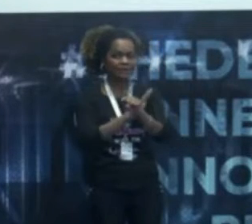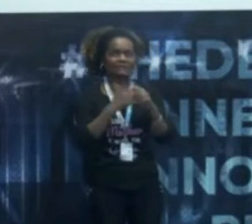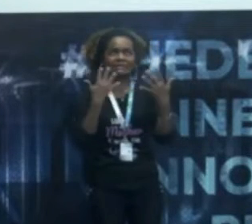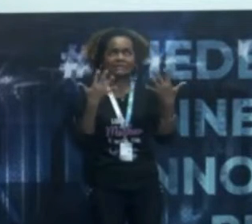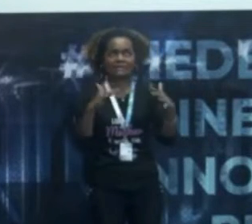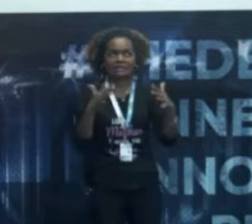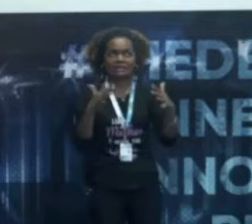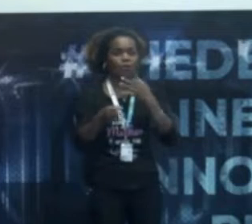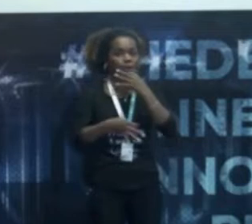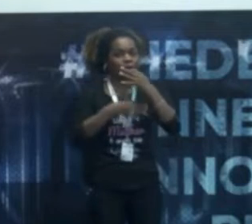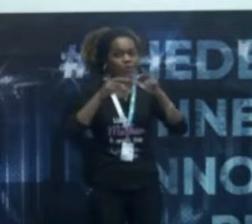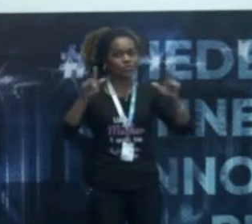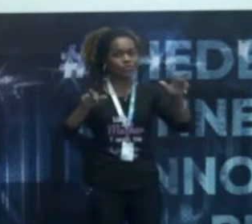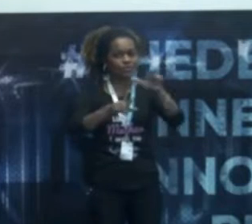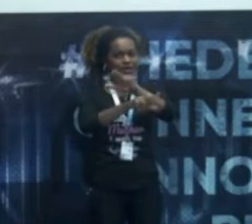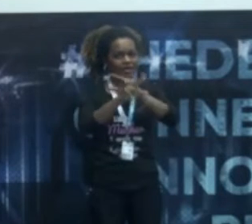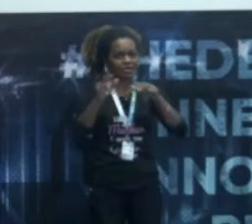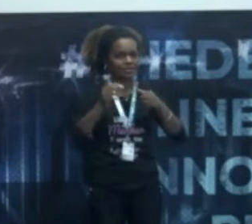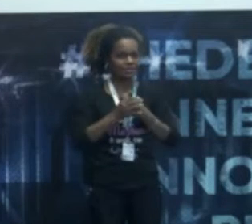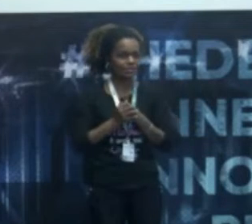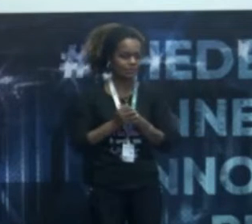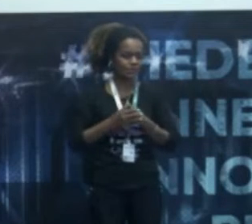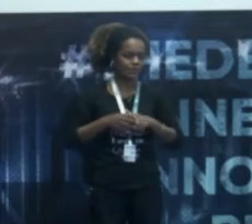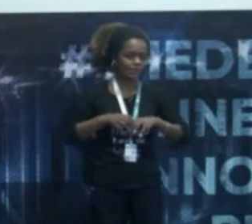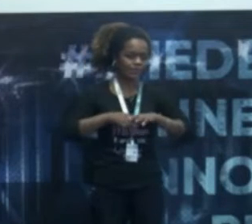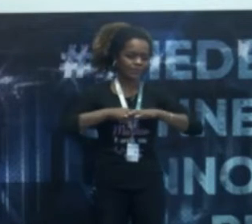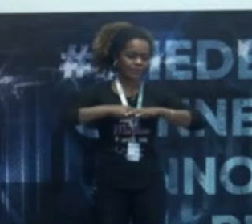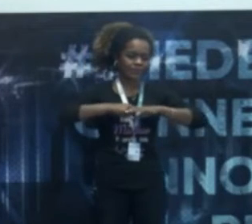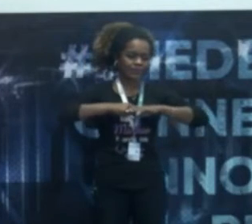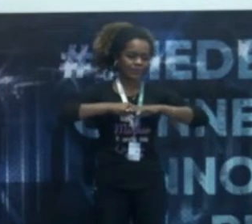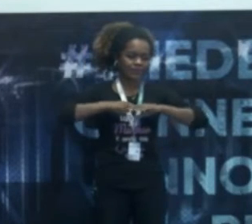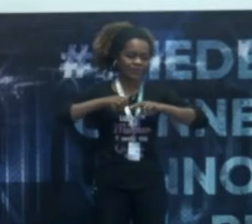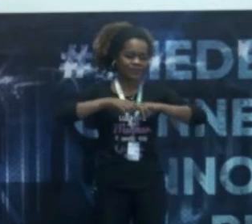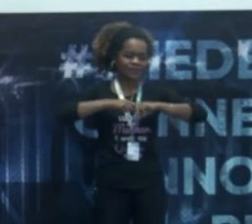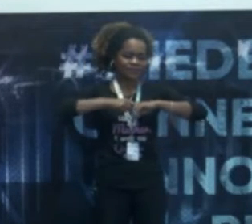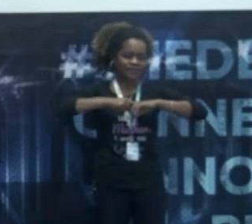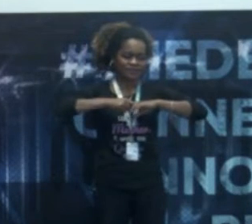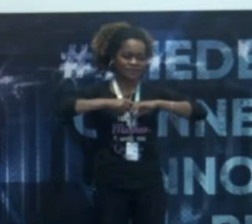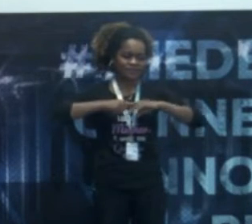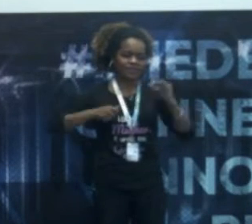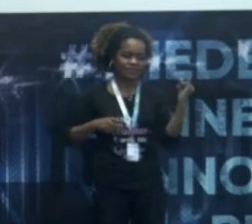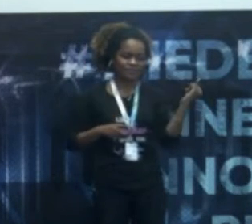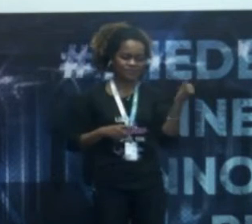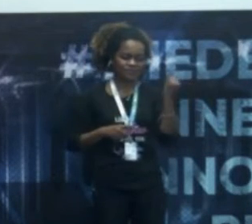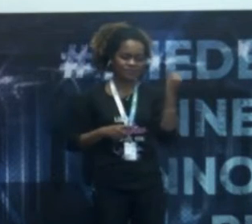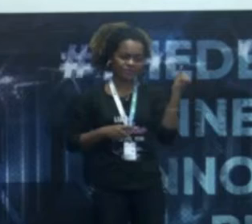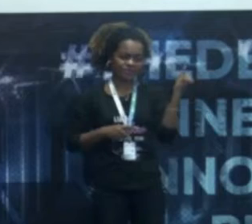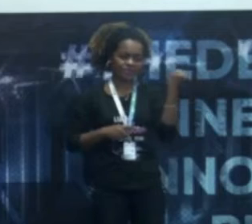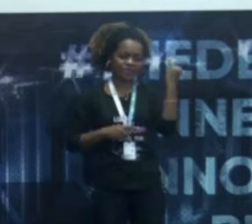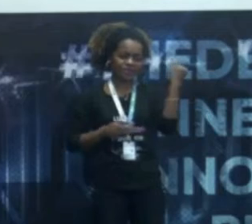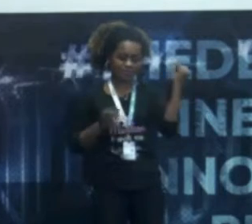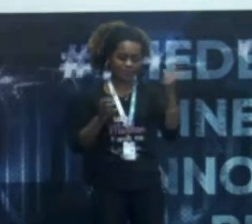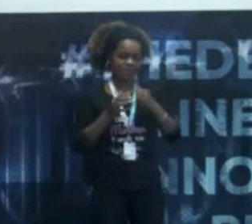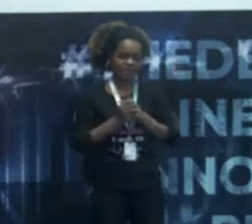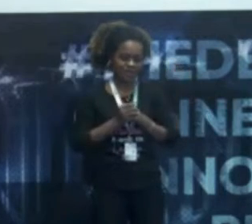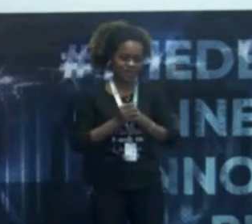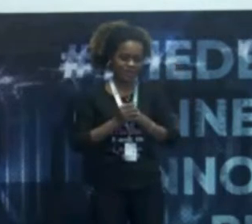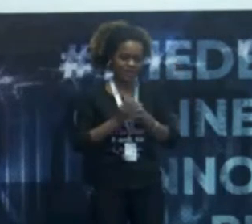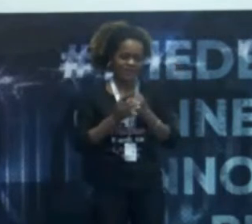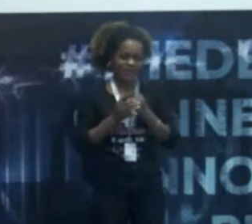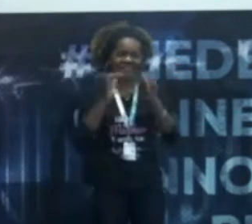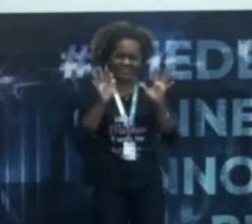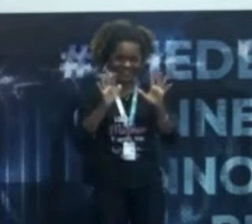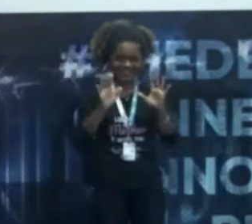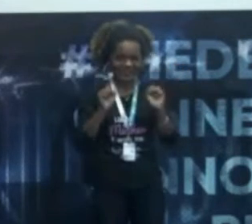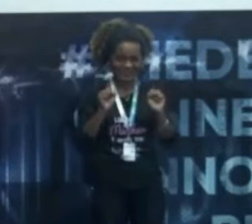polêmica, gente. Por favor. Tem polêmica não, fundamental, não tem que tirar, acabou. É isso. Sim. Brincadeira, pode